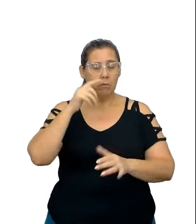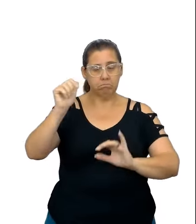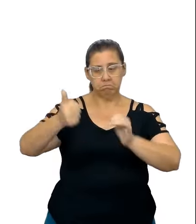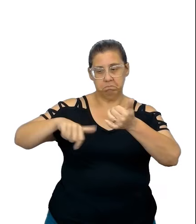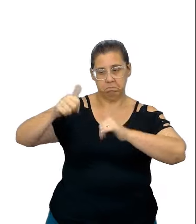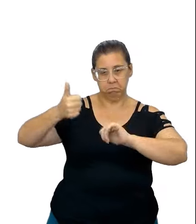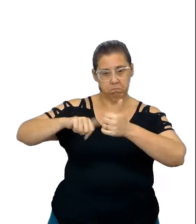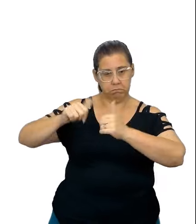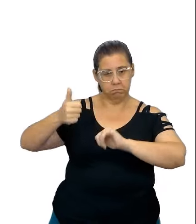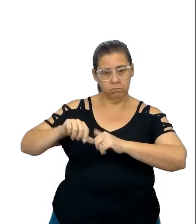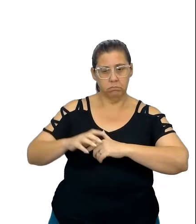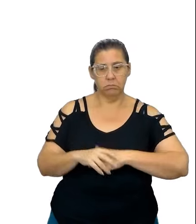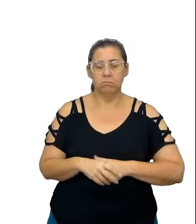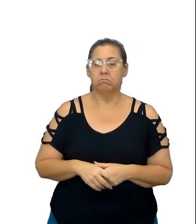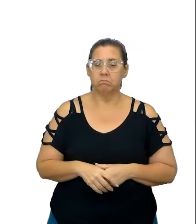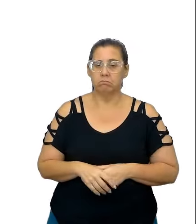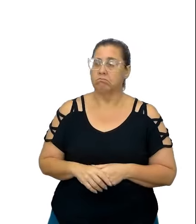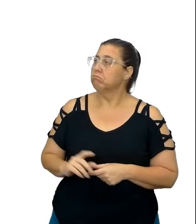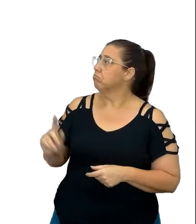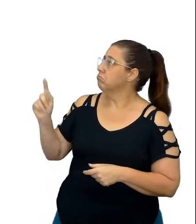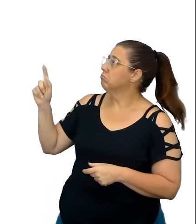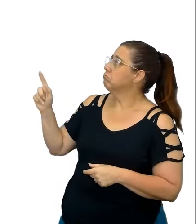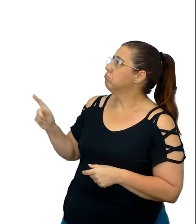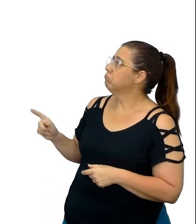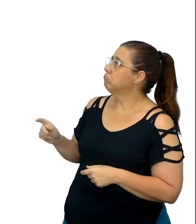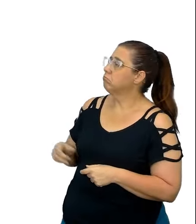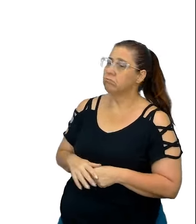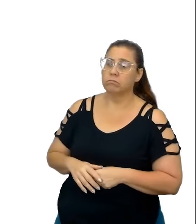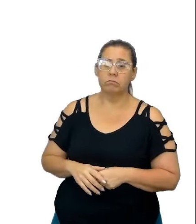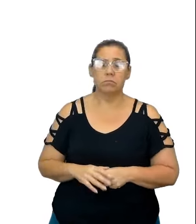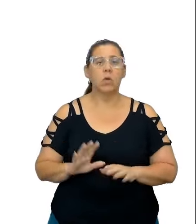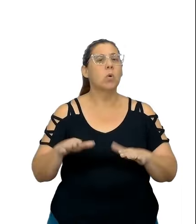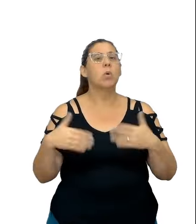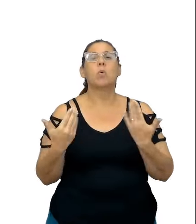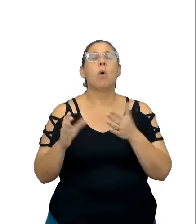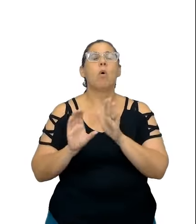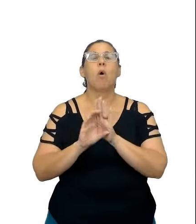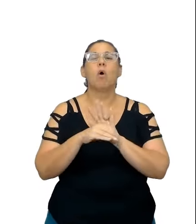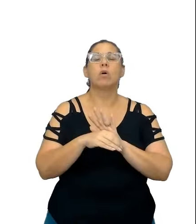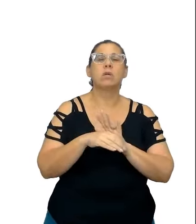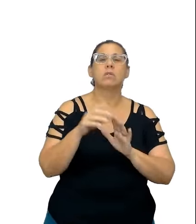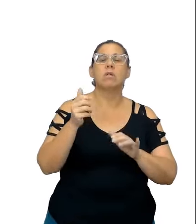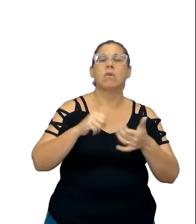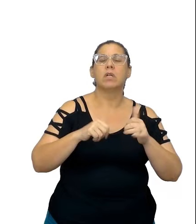avaliação. Meme produzido. Qual é o conceito de avaliação? Em relação à